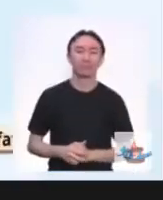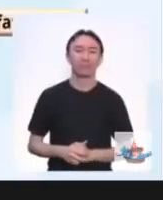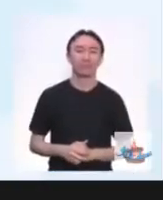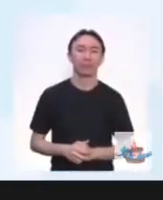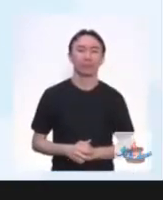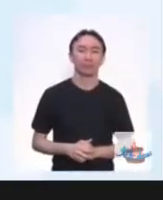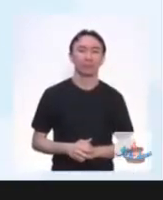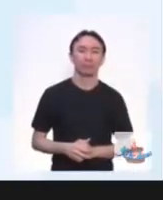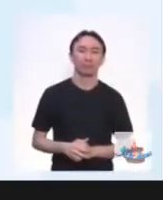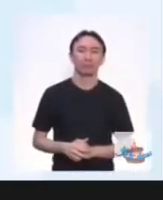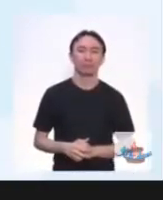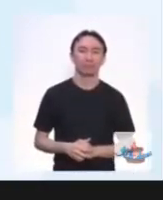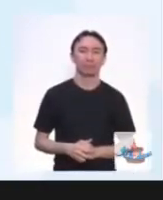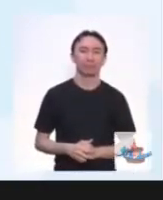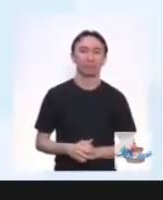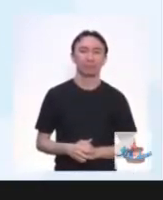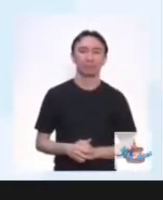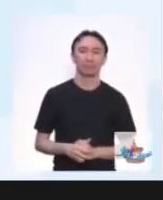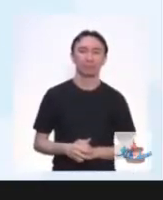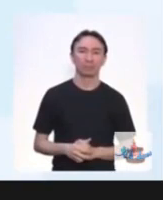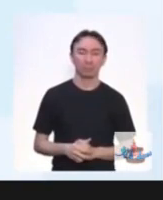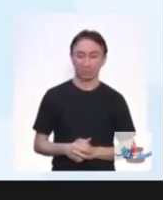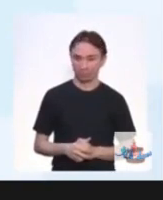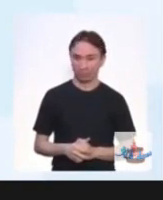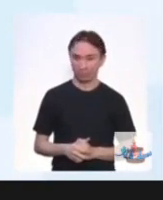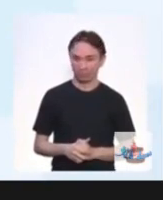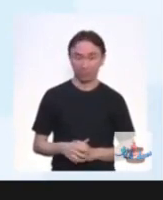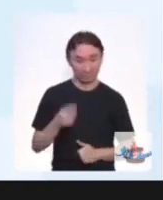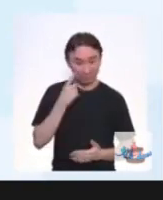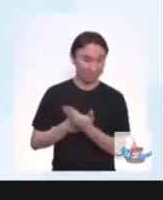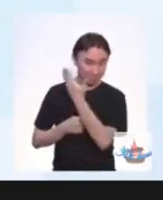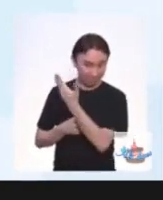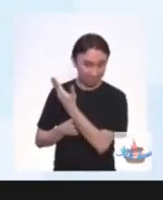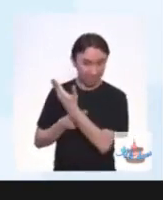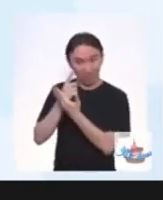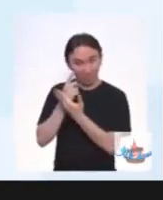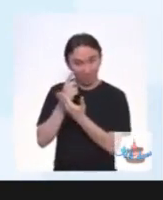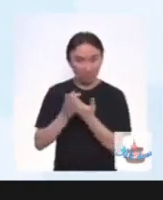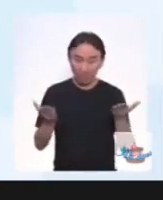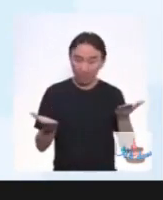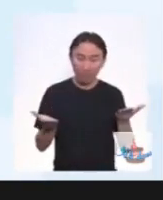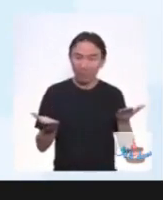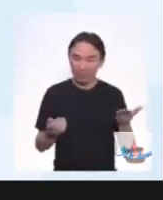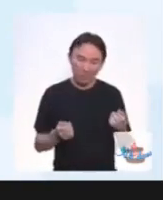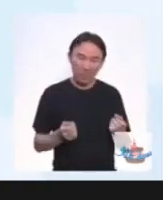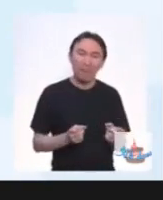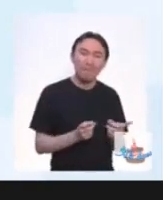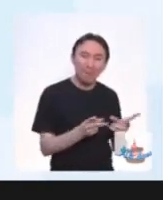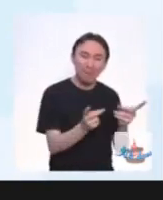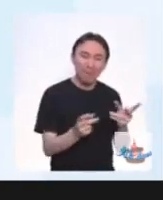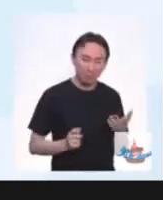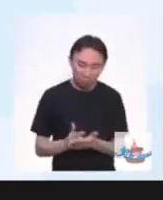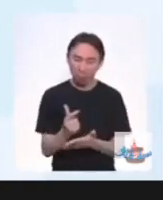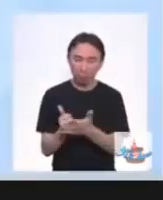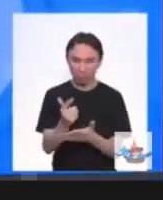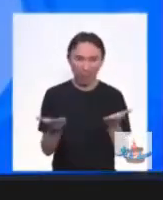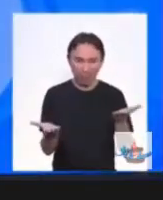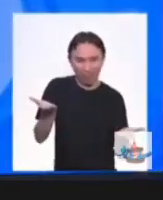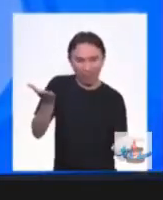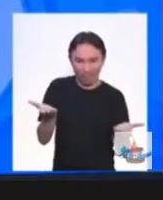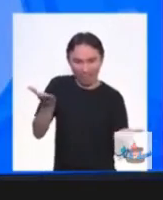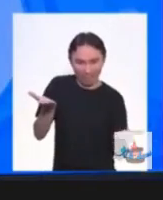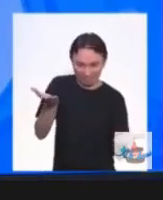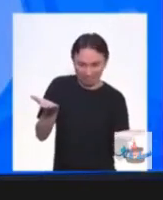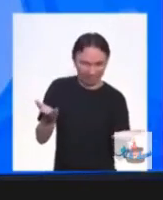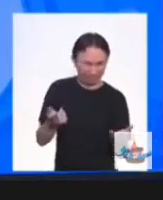lá. Balança comercial favorável. E aí que entra a professora Fernanda. Vamos falar sobre balança comercial